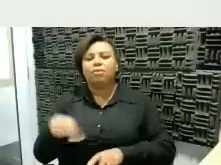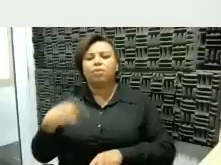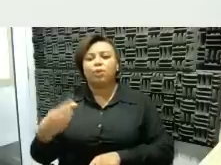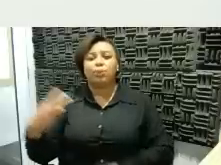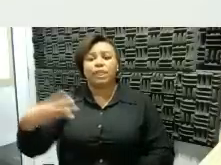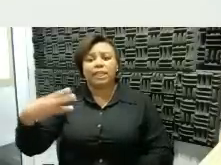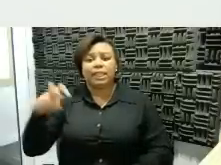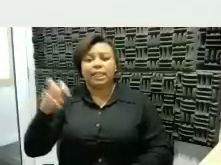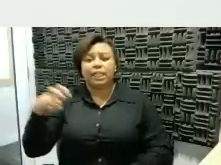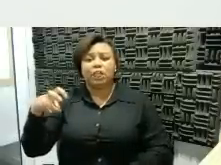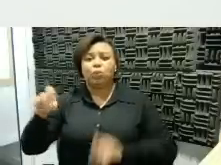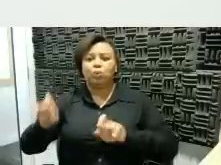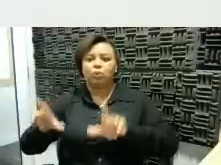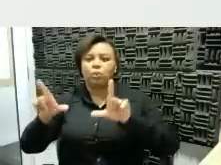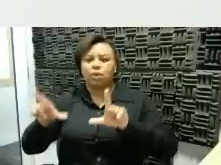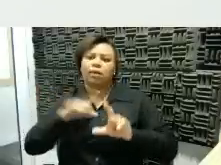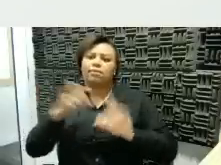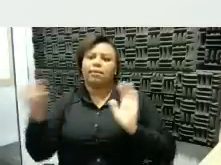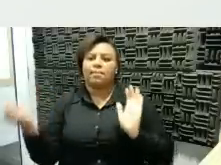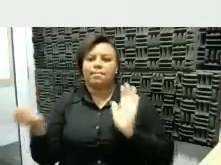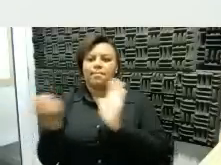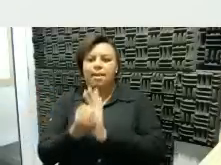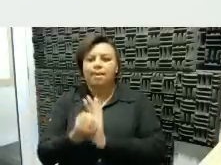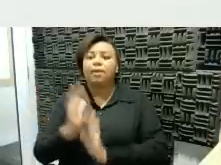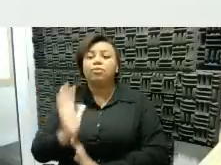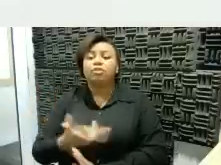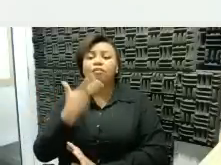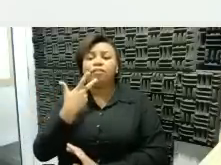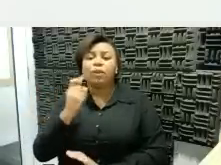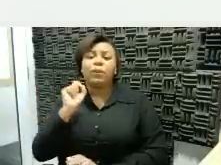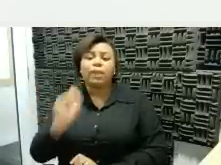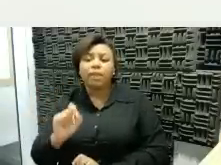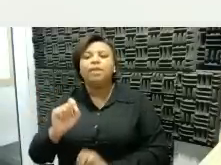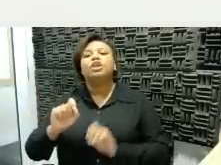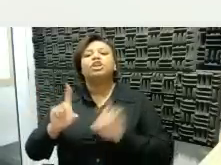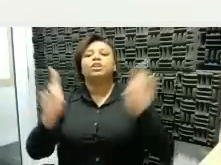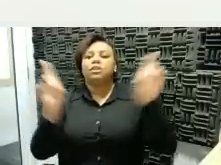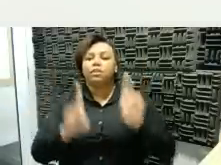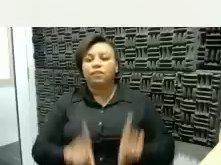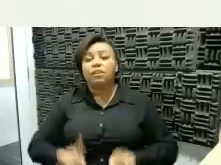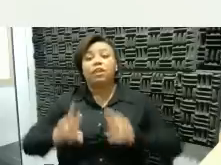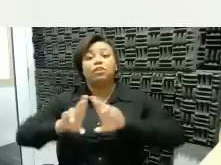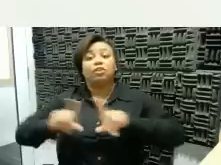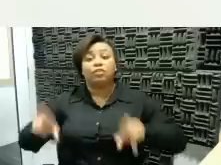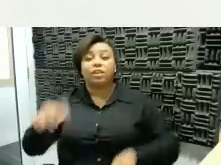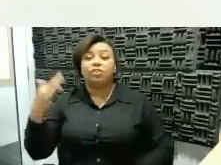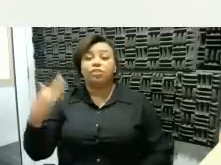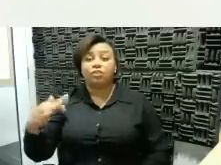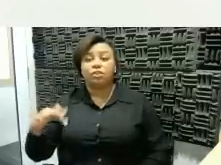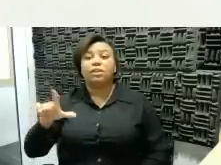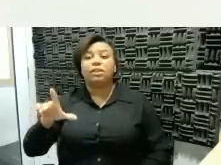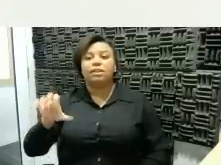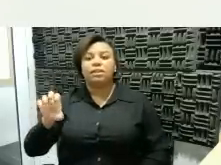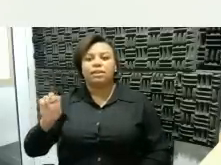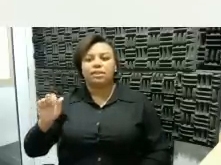tem como marca a gente já falou que deficiência é diferente de lesão né ã eu tô vou tô vamos